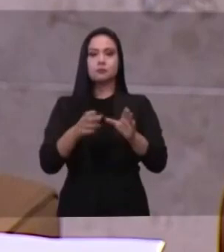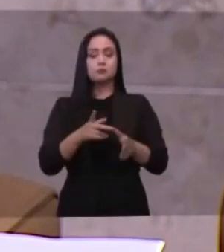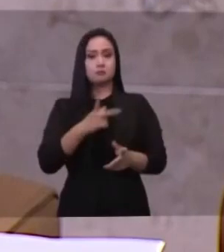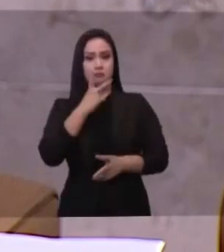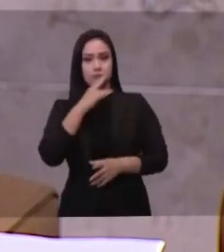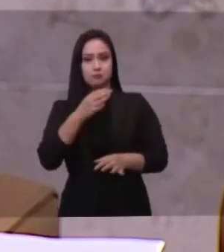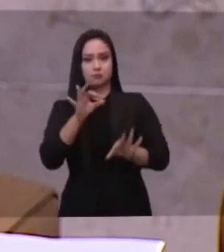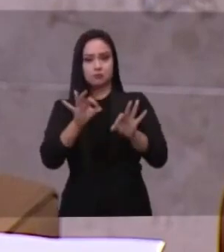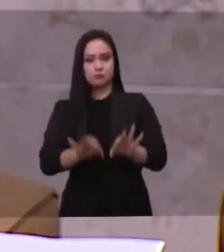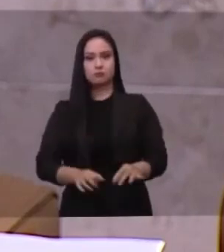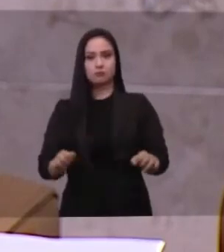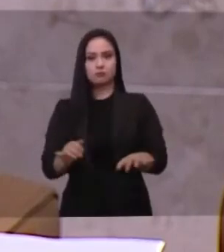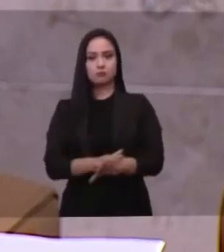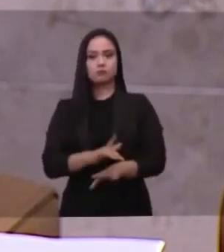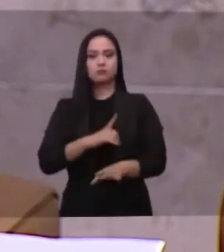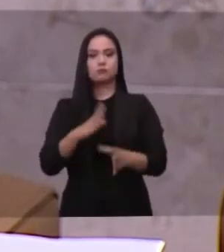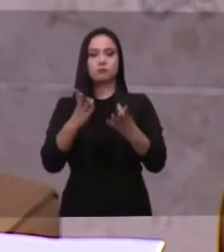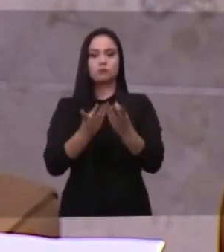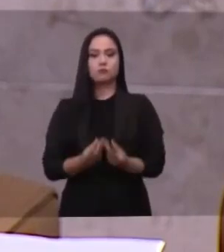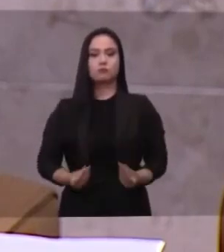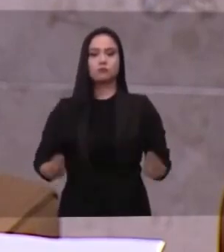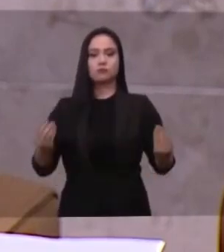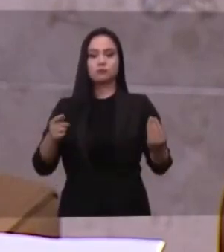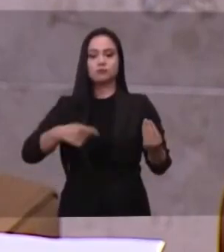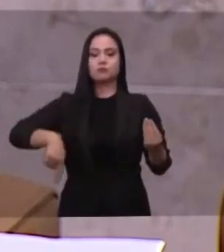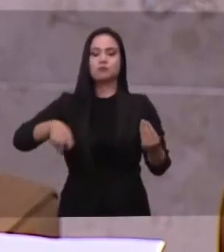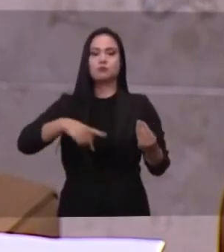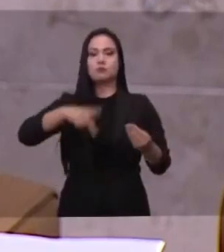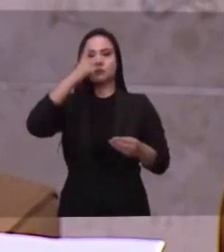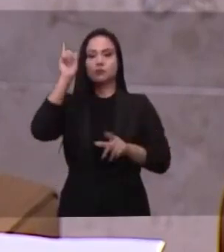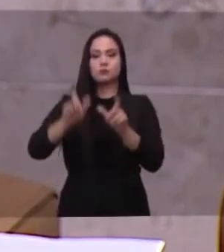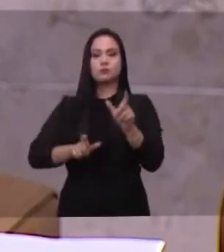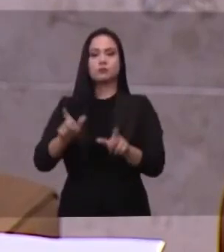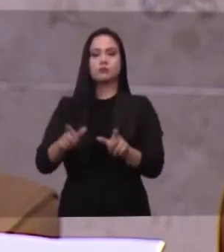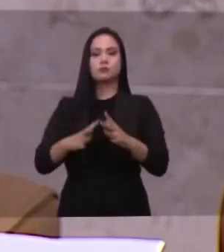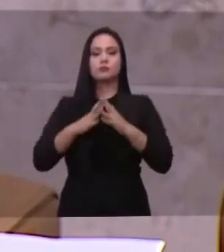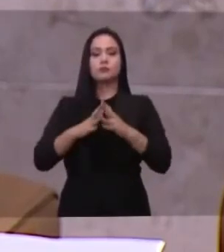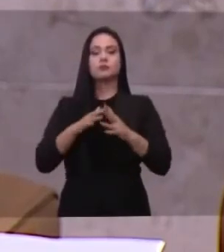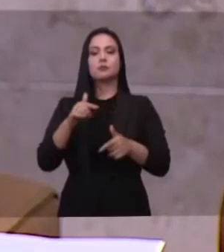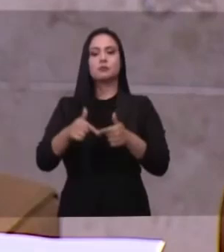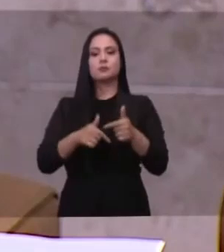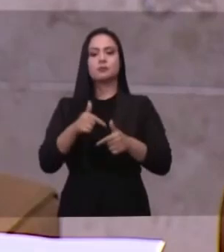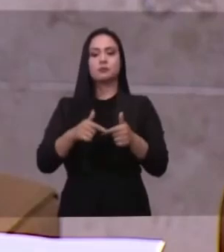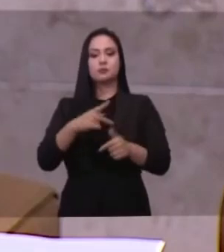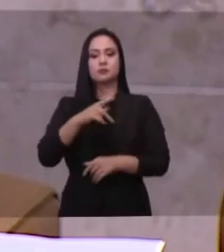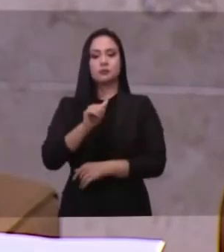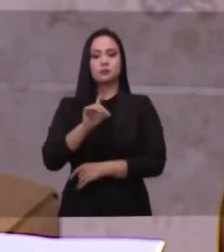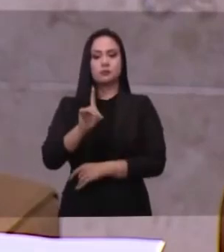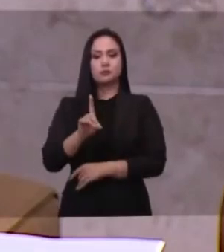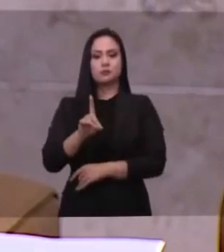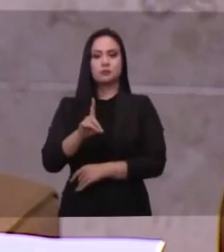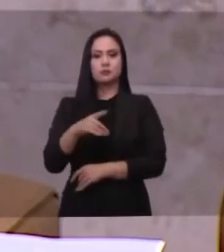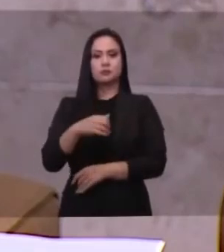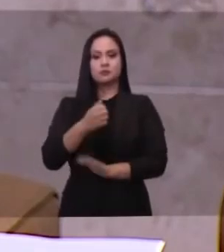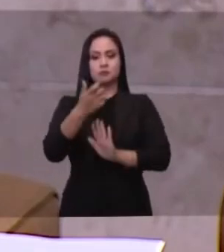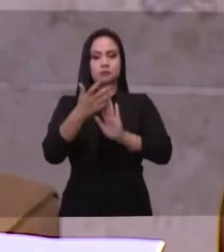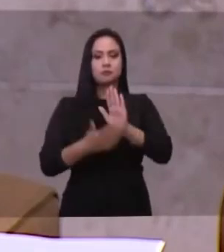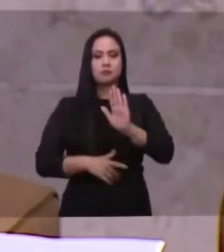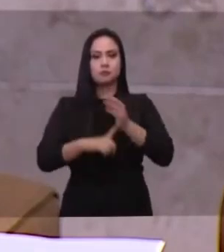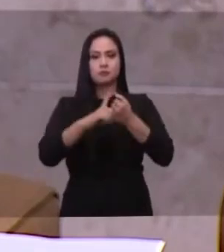correto concluir que o desaparecimento dessa figura compromete o devido processo legal prescrito no